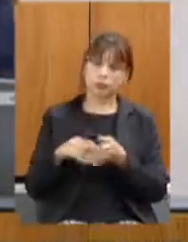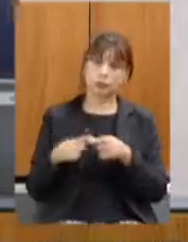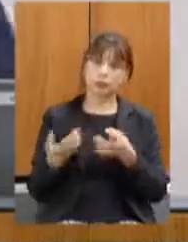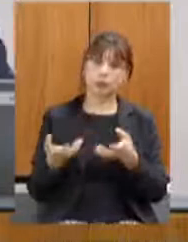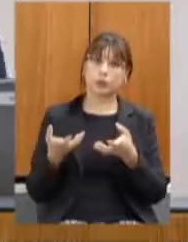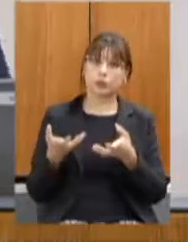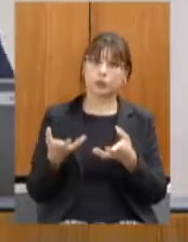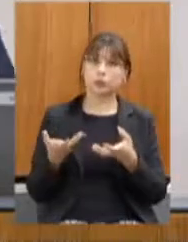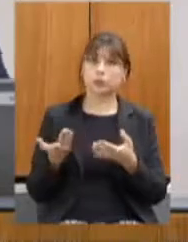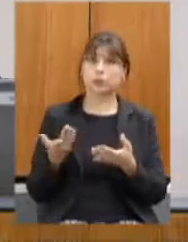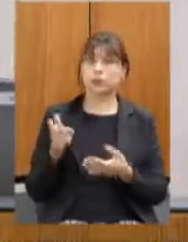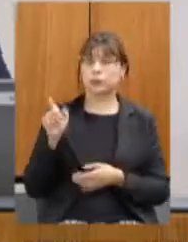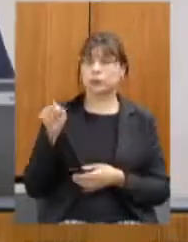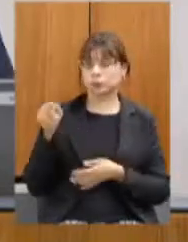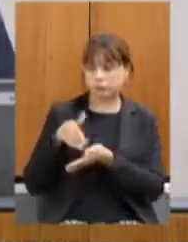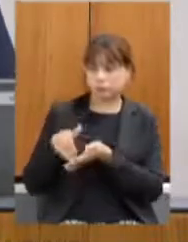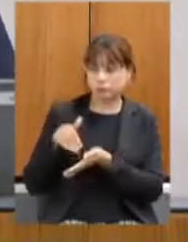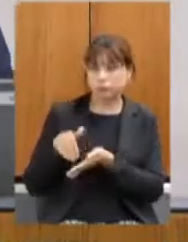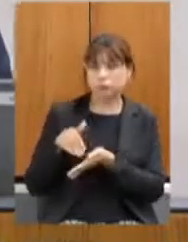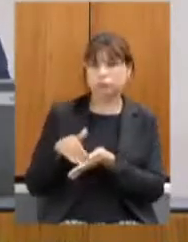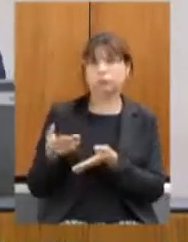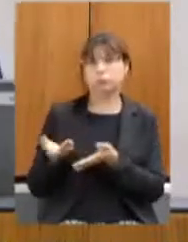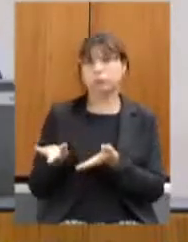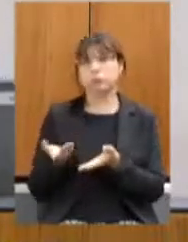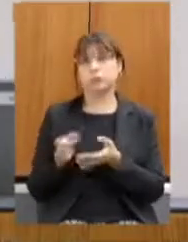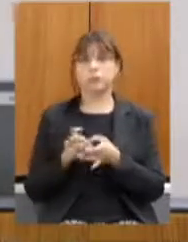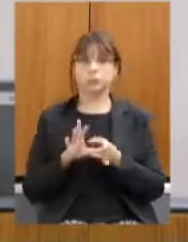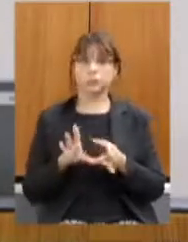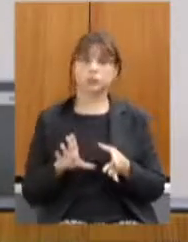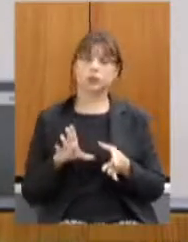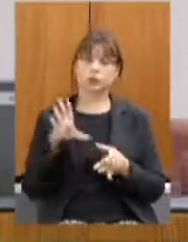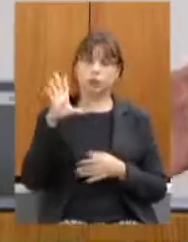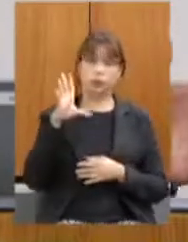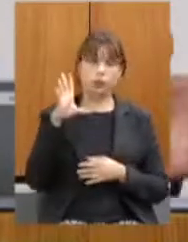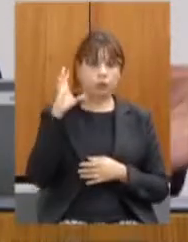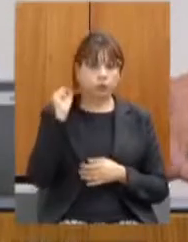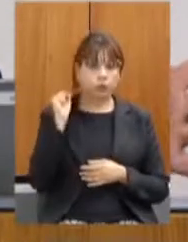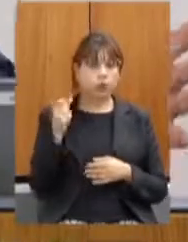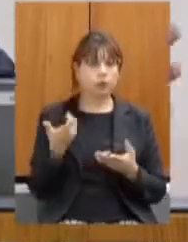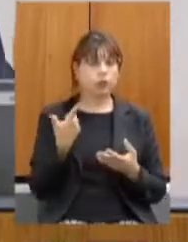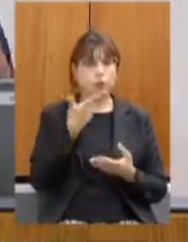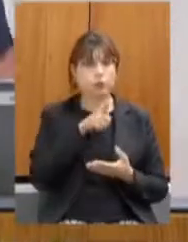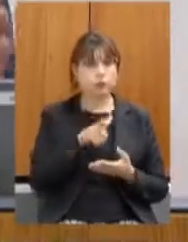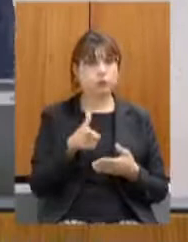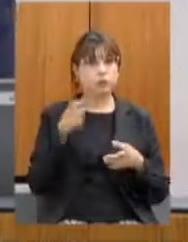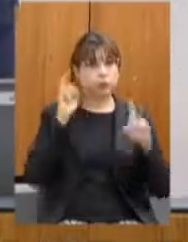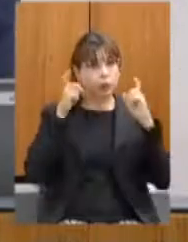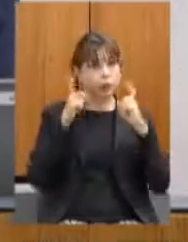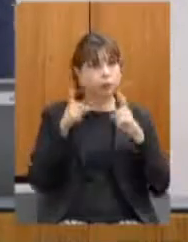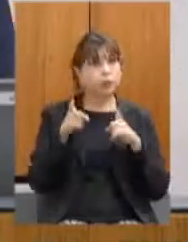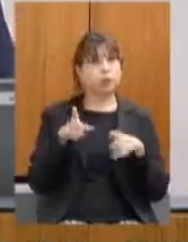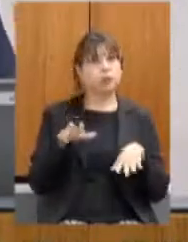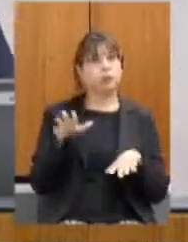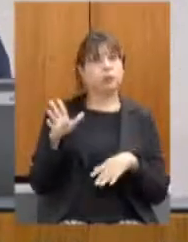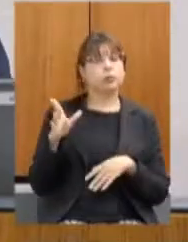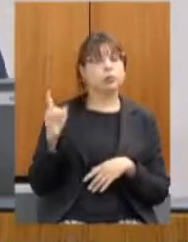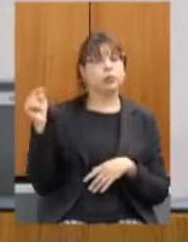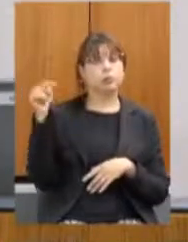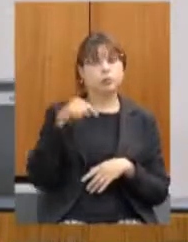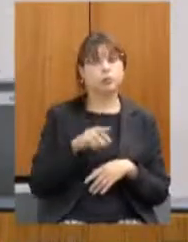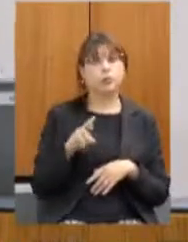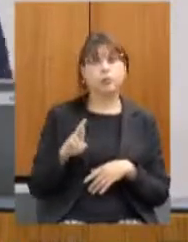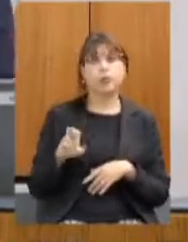depois se se dispusesse a ouvir luz nós vamos marcar audiência o reitor da